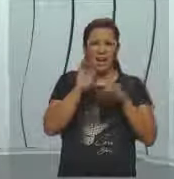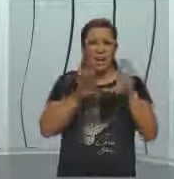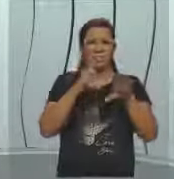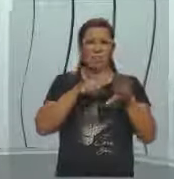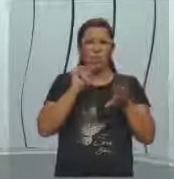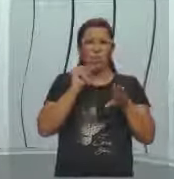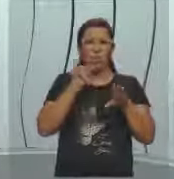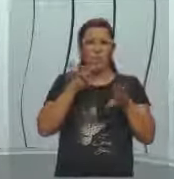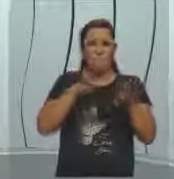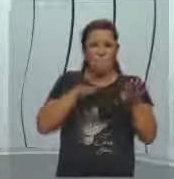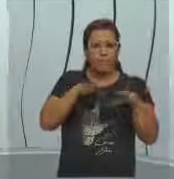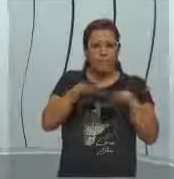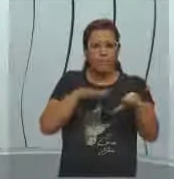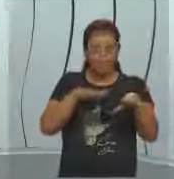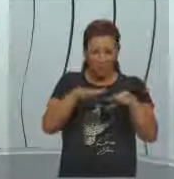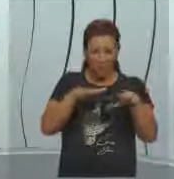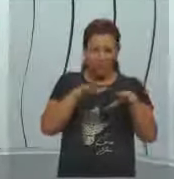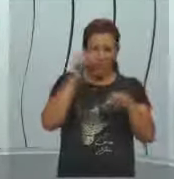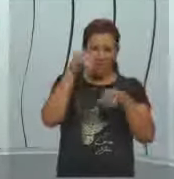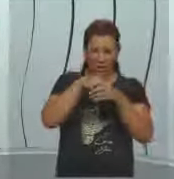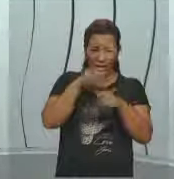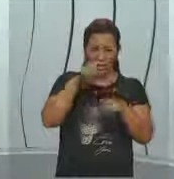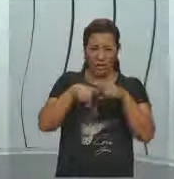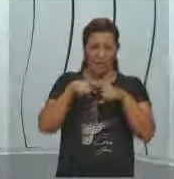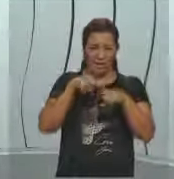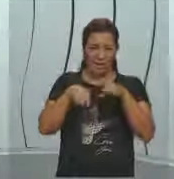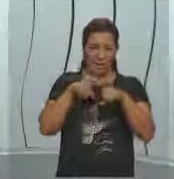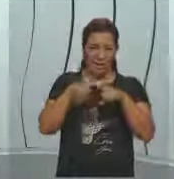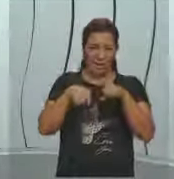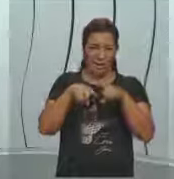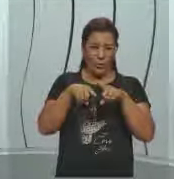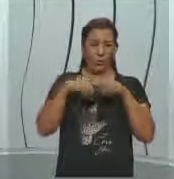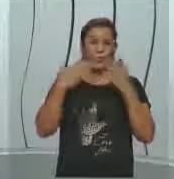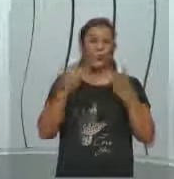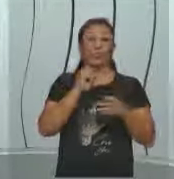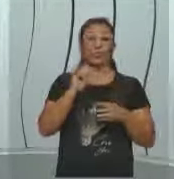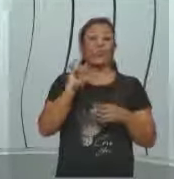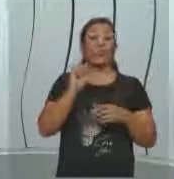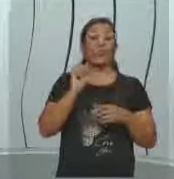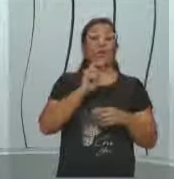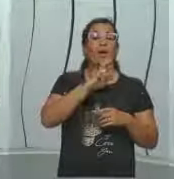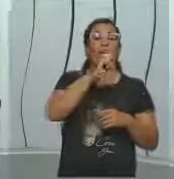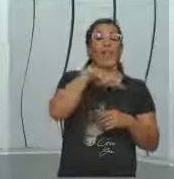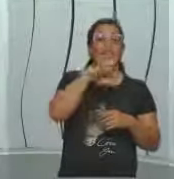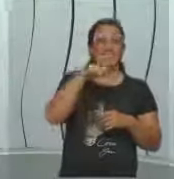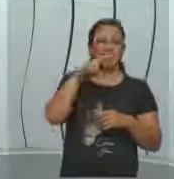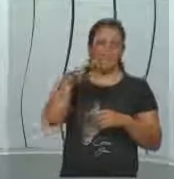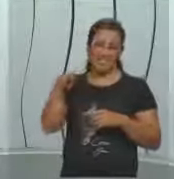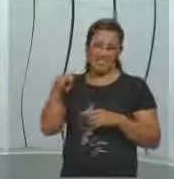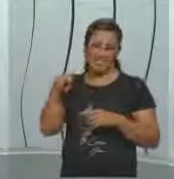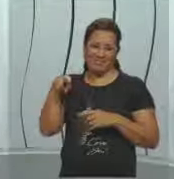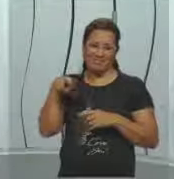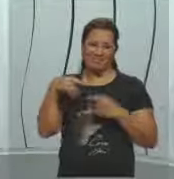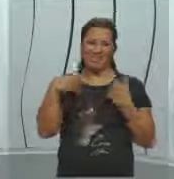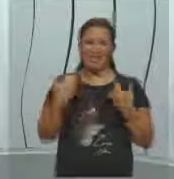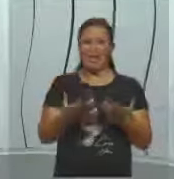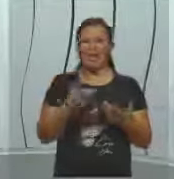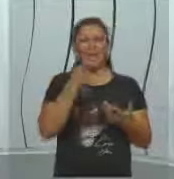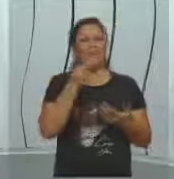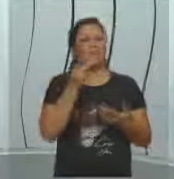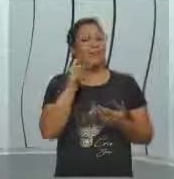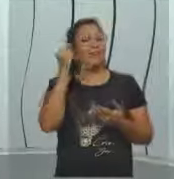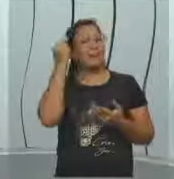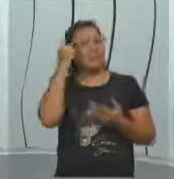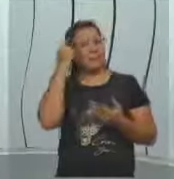de partículas em um material condutor, nós chamamos de resistência elétrica. Vocês podem pensar da seguinte